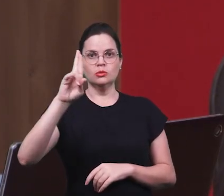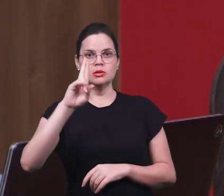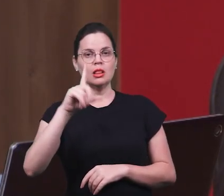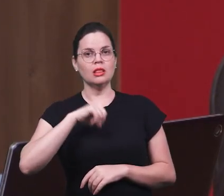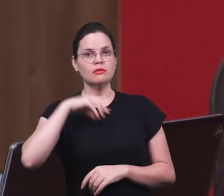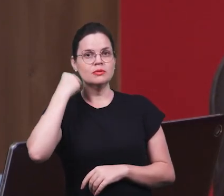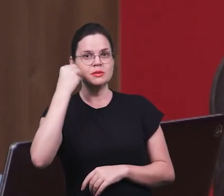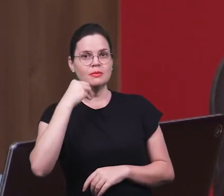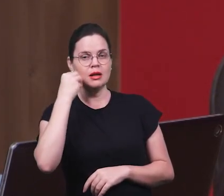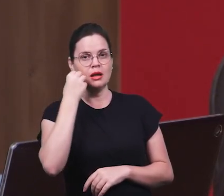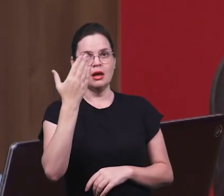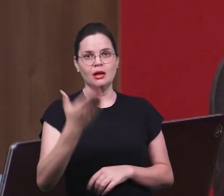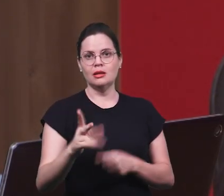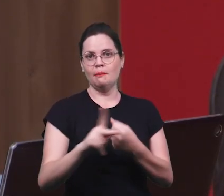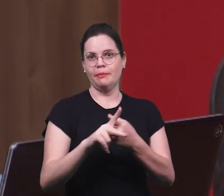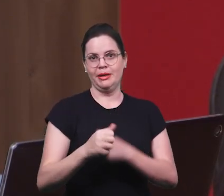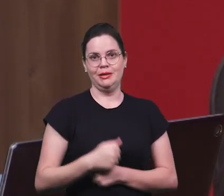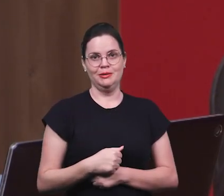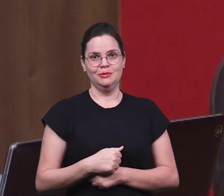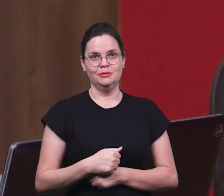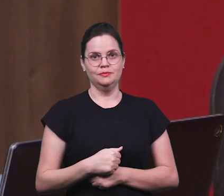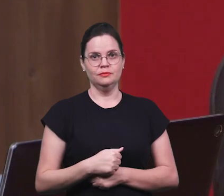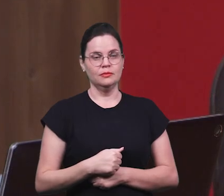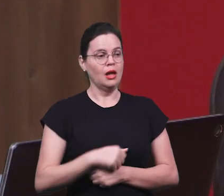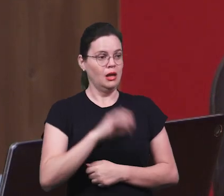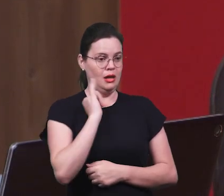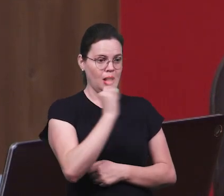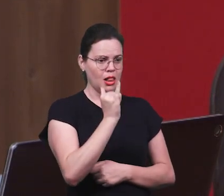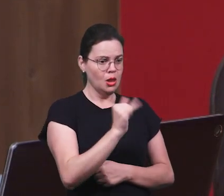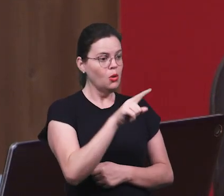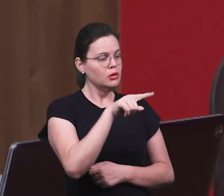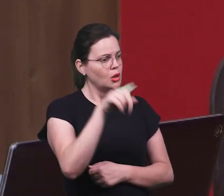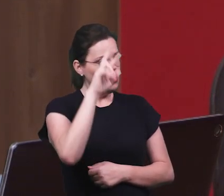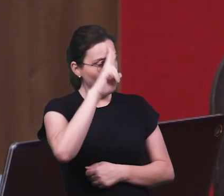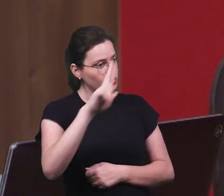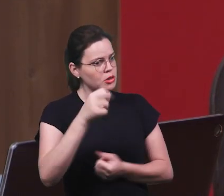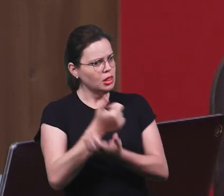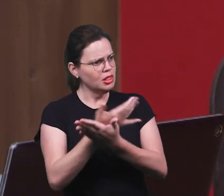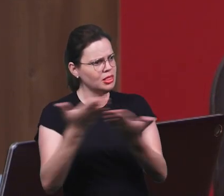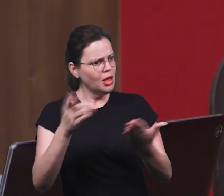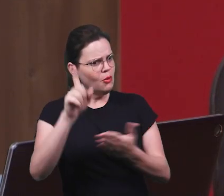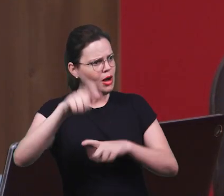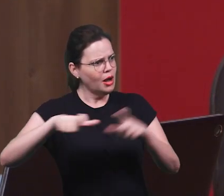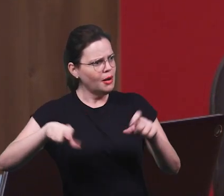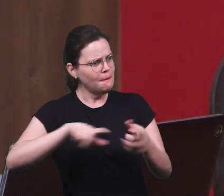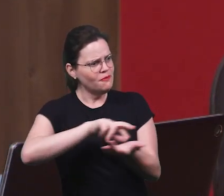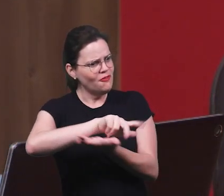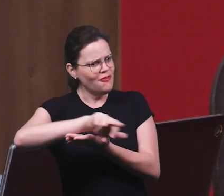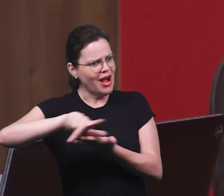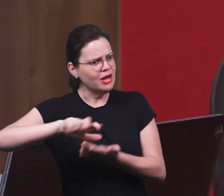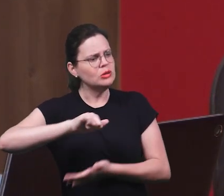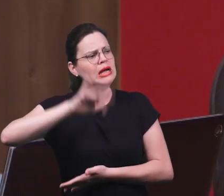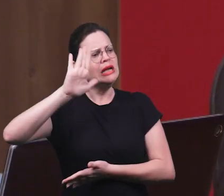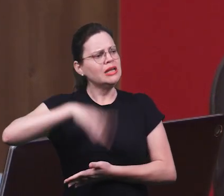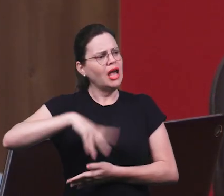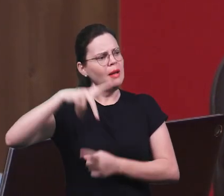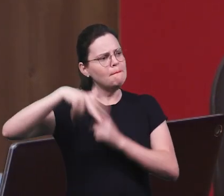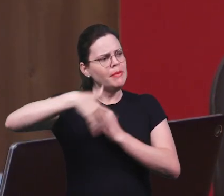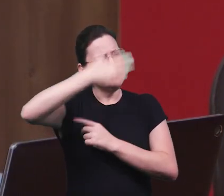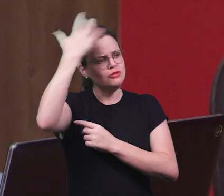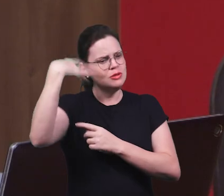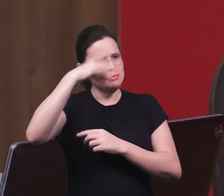Cornélio, o Senhor deu uma experiência, a salvação aos gentios. Quem pode impedir a operação do Espírito Santo? Então ele dá